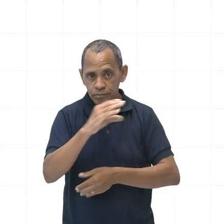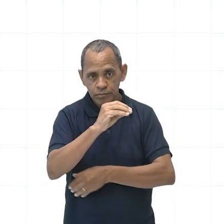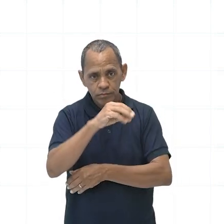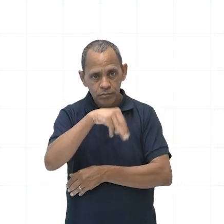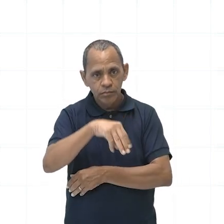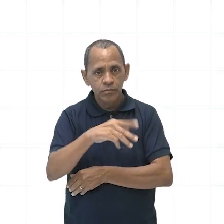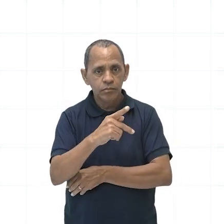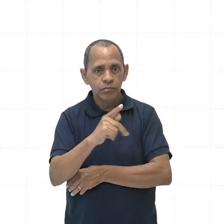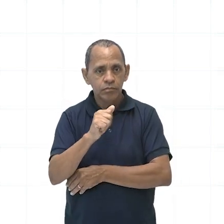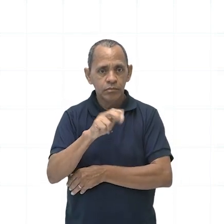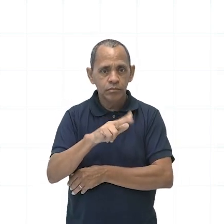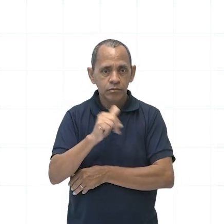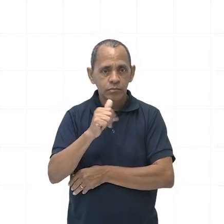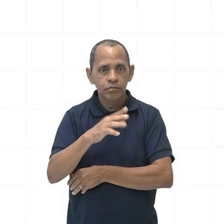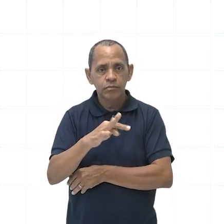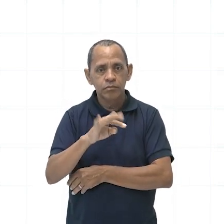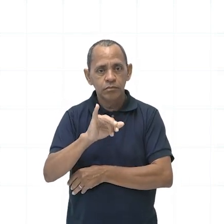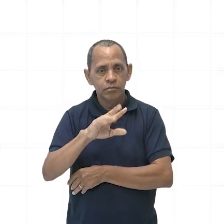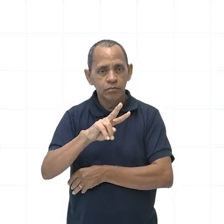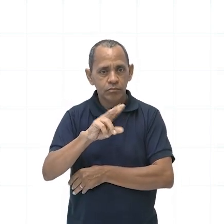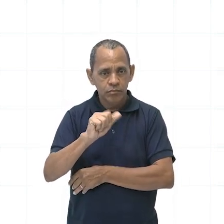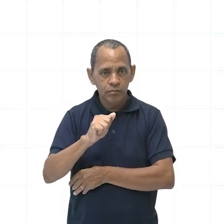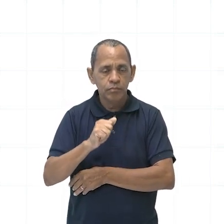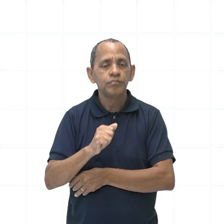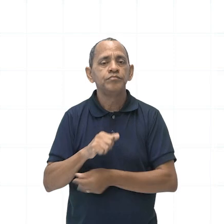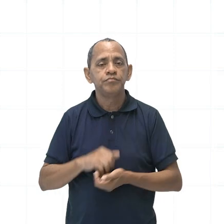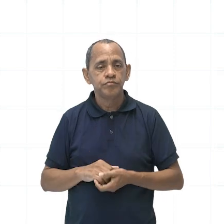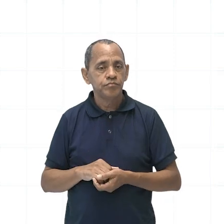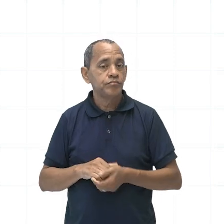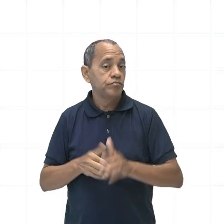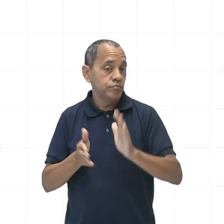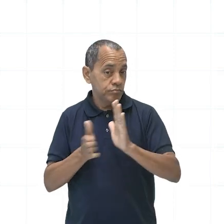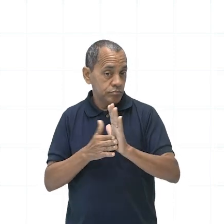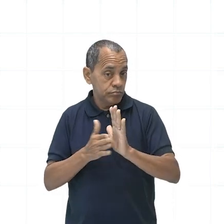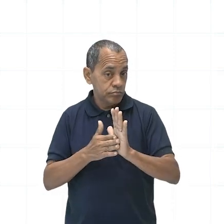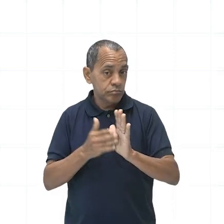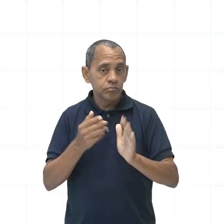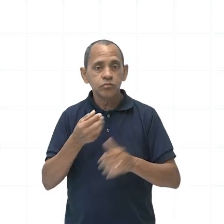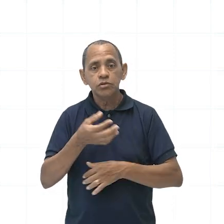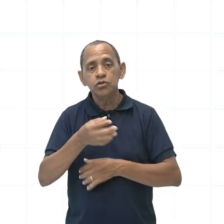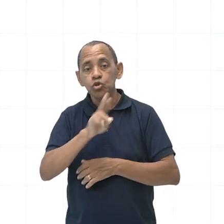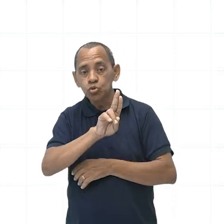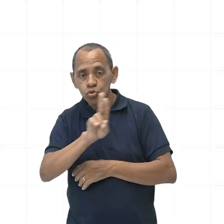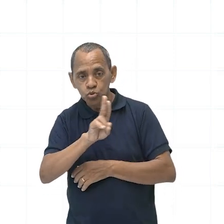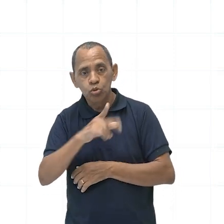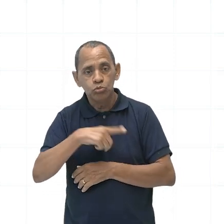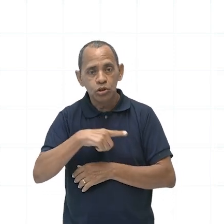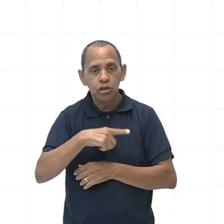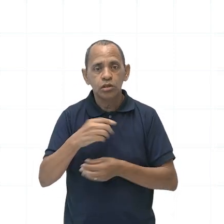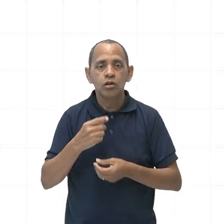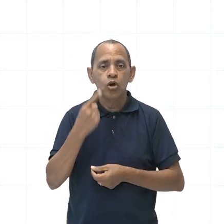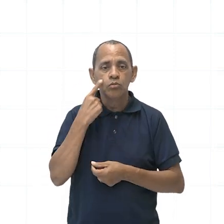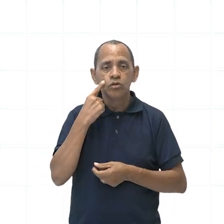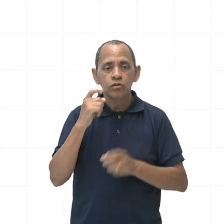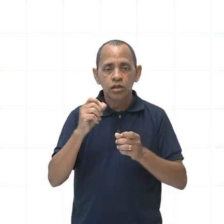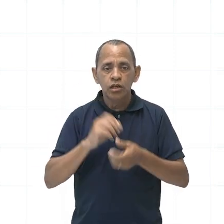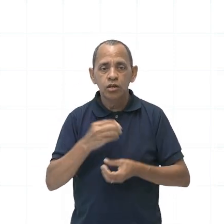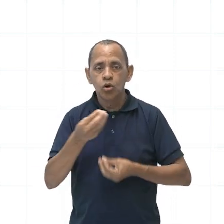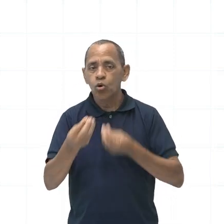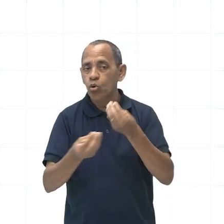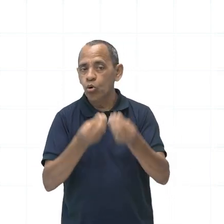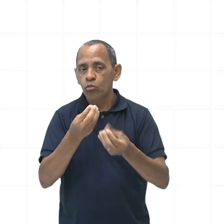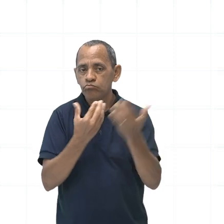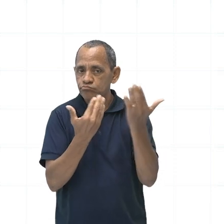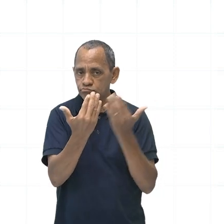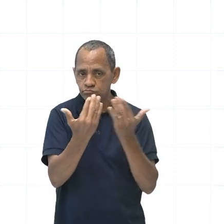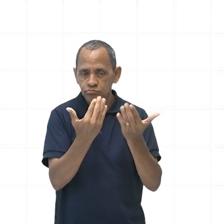as comparativas. E aí, como o próprio nome sugere, elas são usadas, elas nos